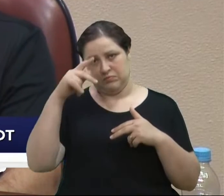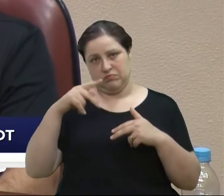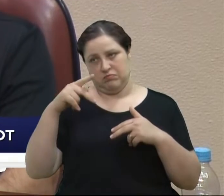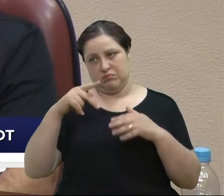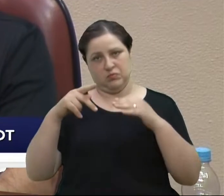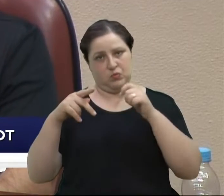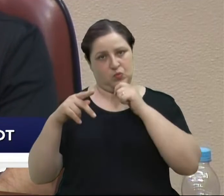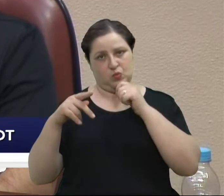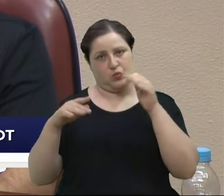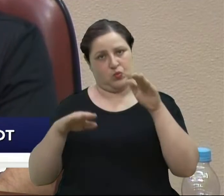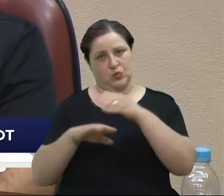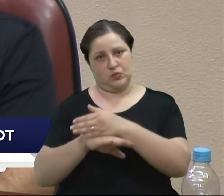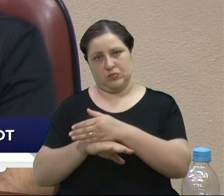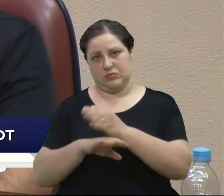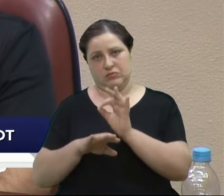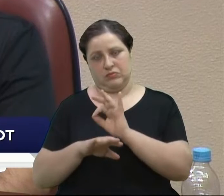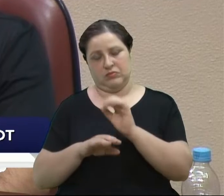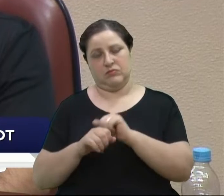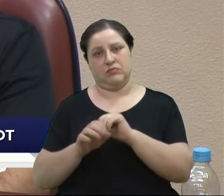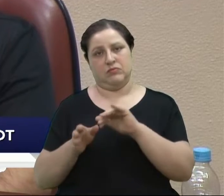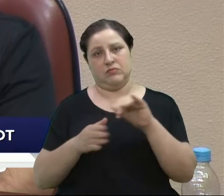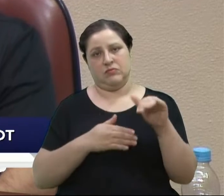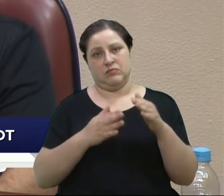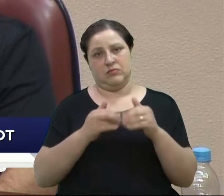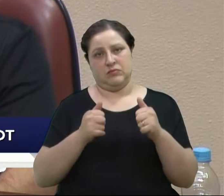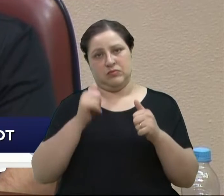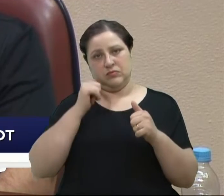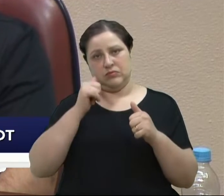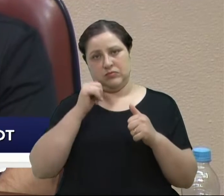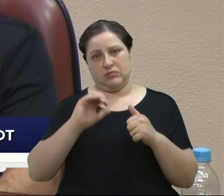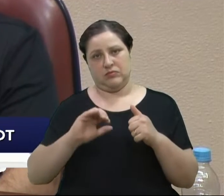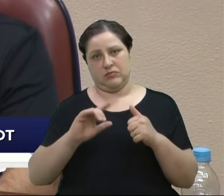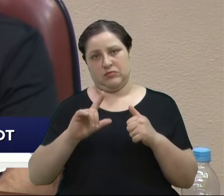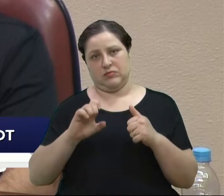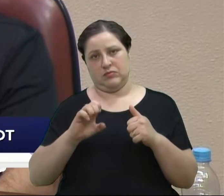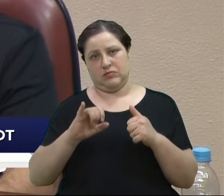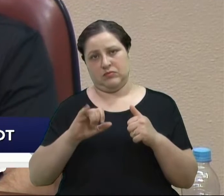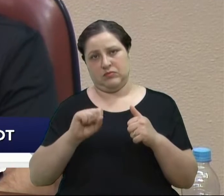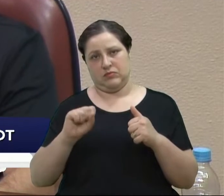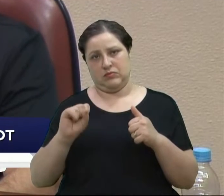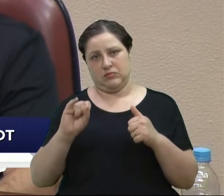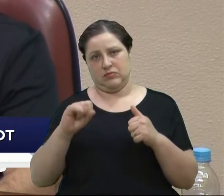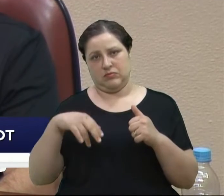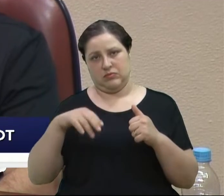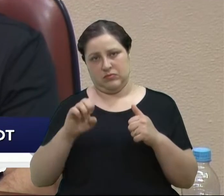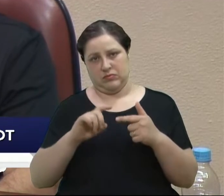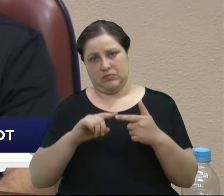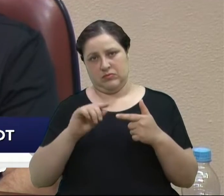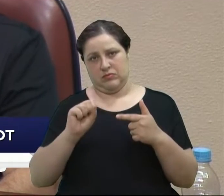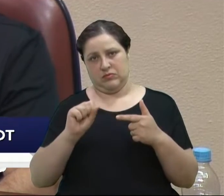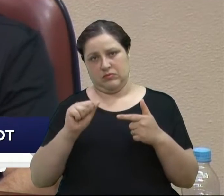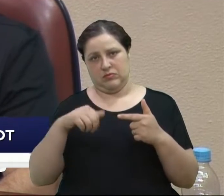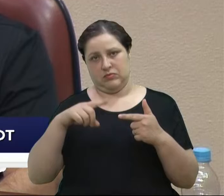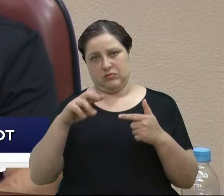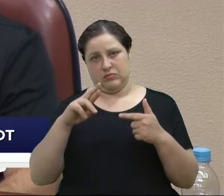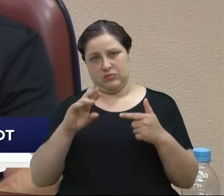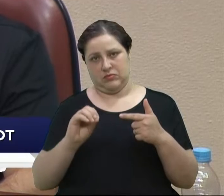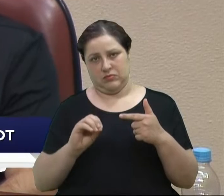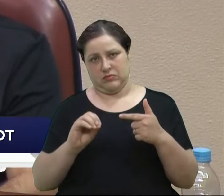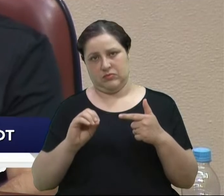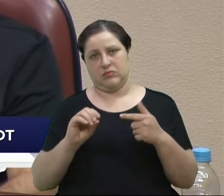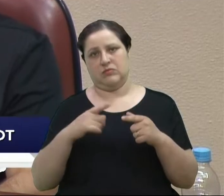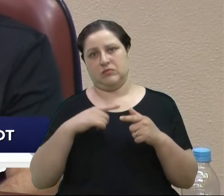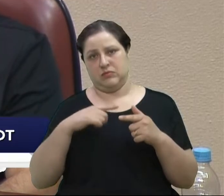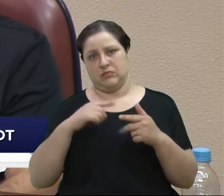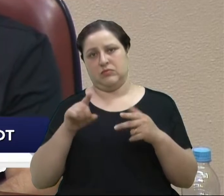esse apelo aqui publicamente à Cleciane, ao Sandro, se o Hospital Pompeia está escutando a gente, que vai ser lançado o edital